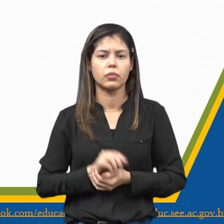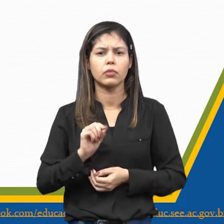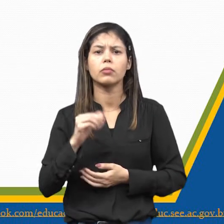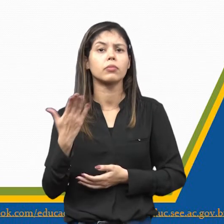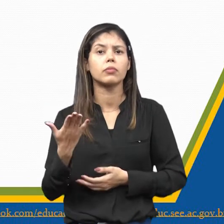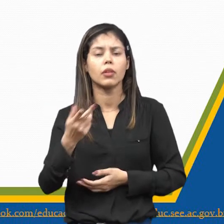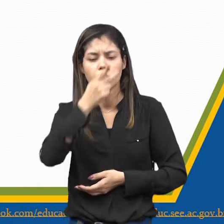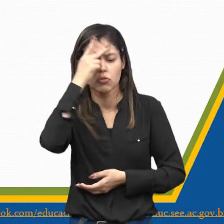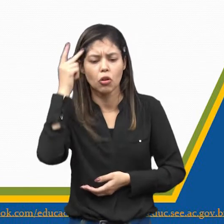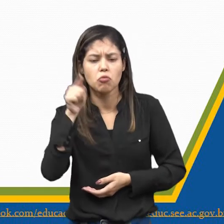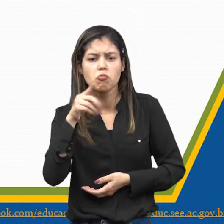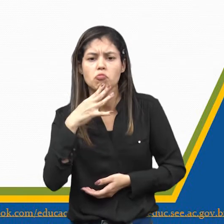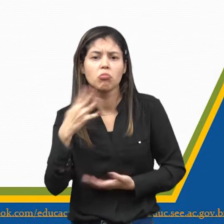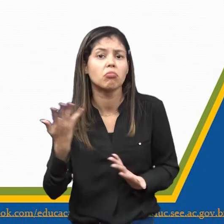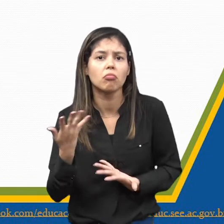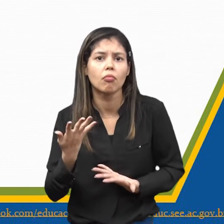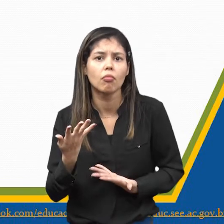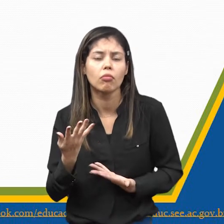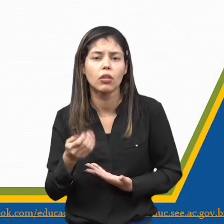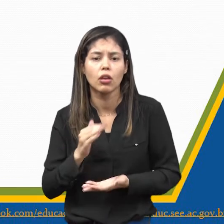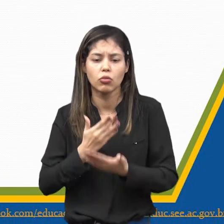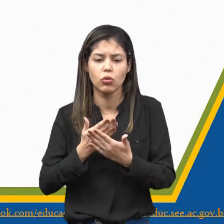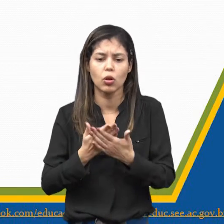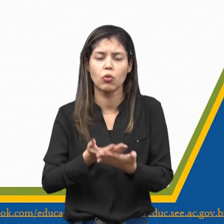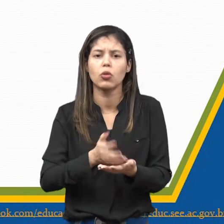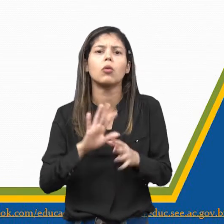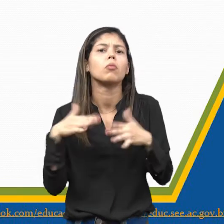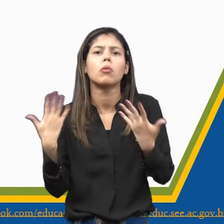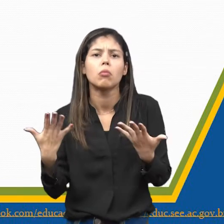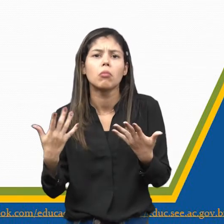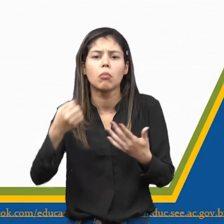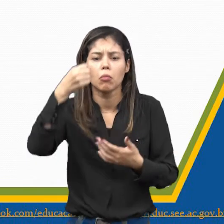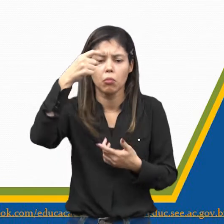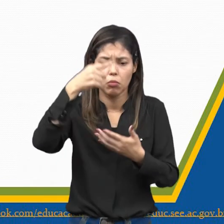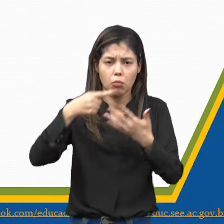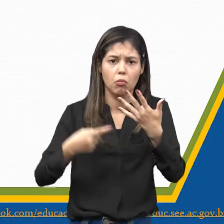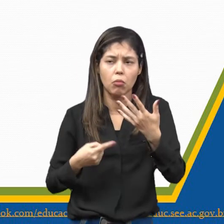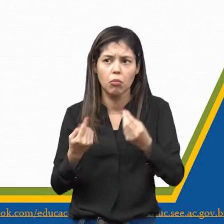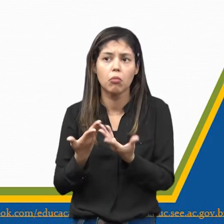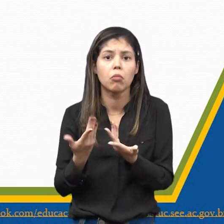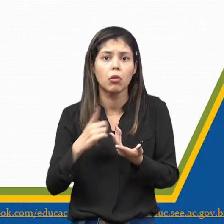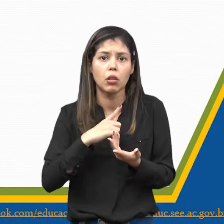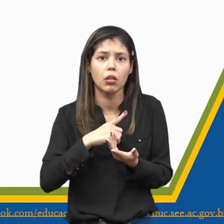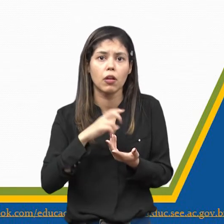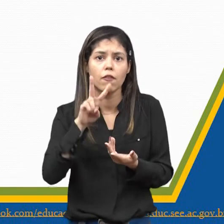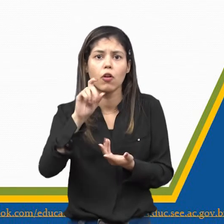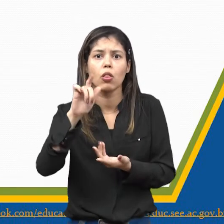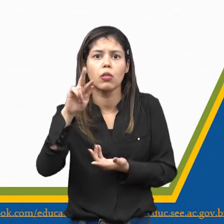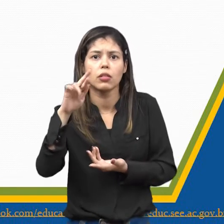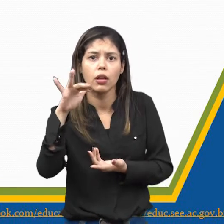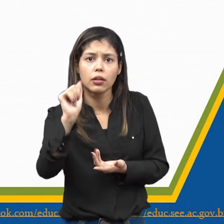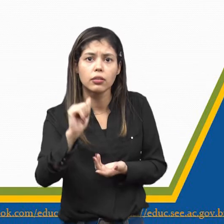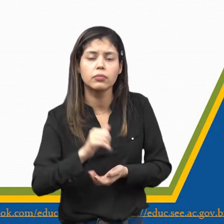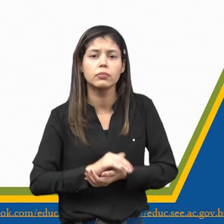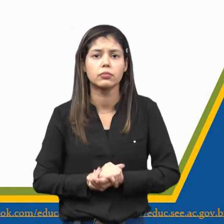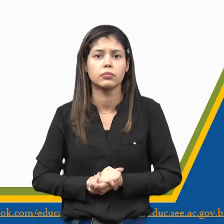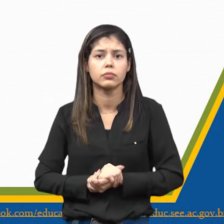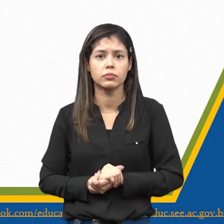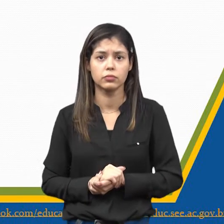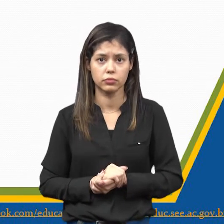Então, pessoal, de acordo com o que nós estudamos sobre os músculos, qual deles é o único que apresenta contração voluntária?